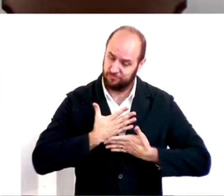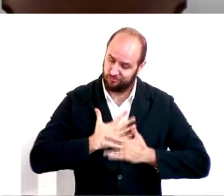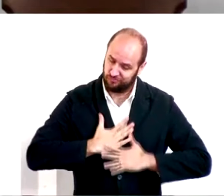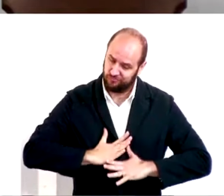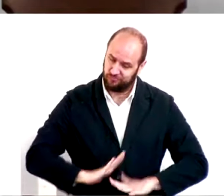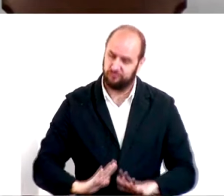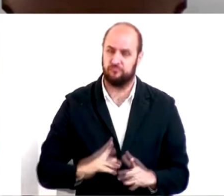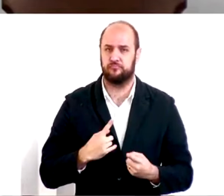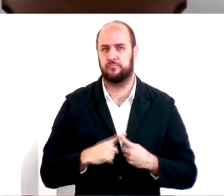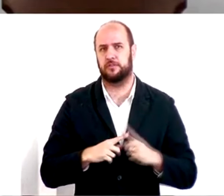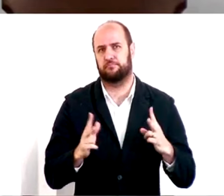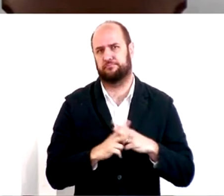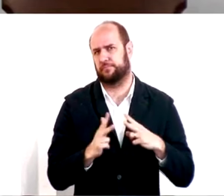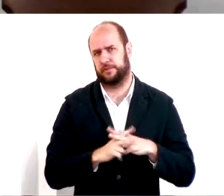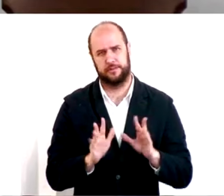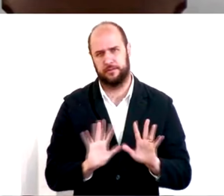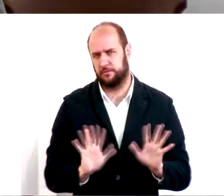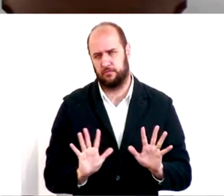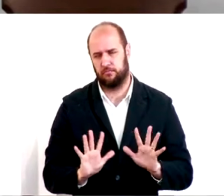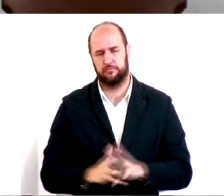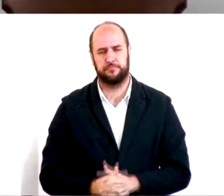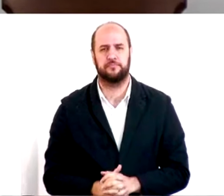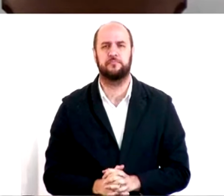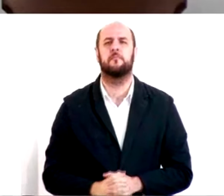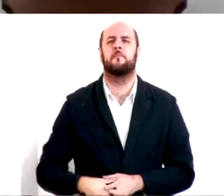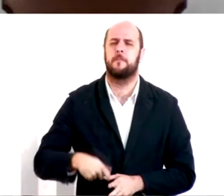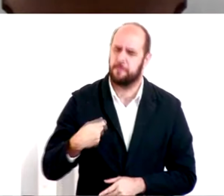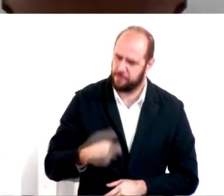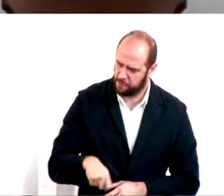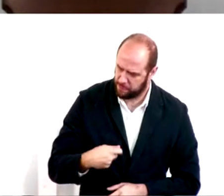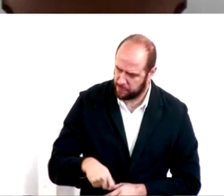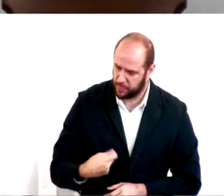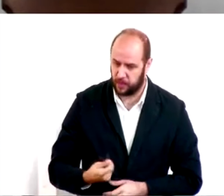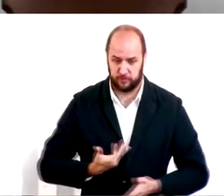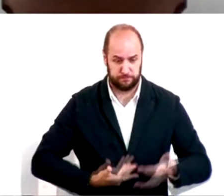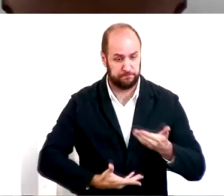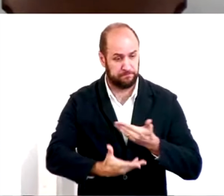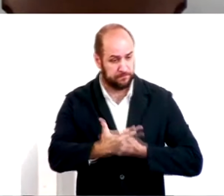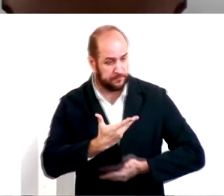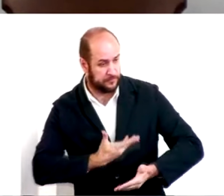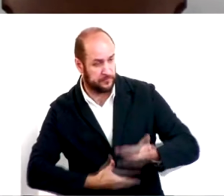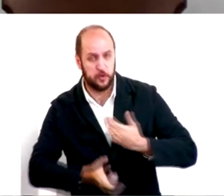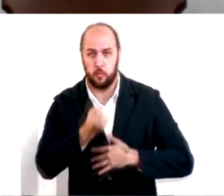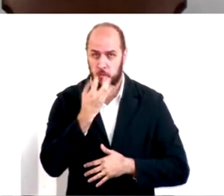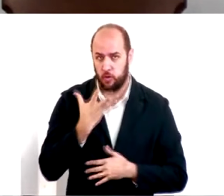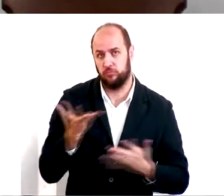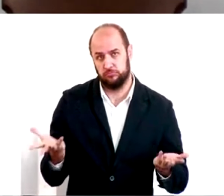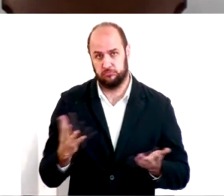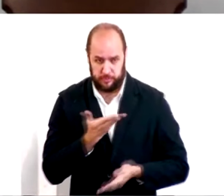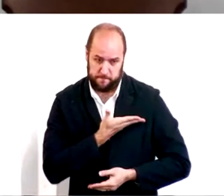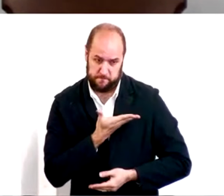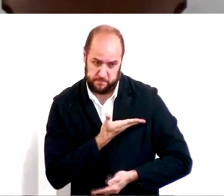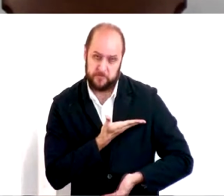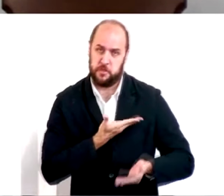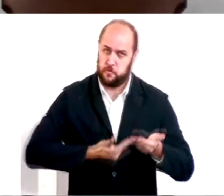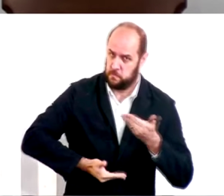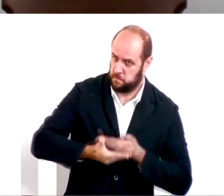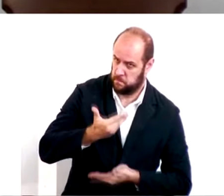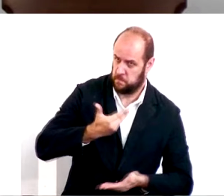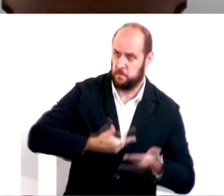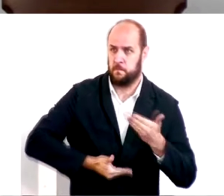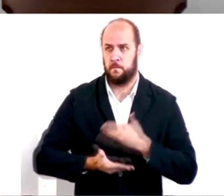briga, ira. Deveriam ser cordatos, ou seja, amigo de acordo, e